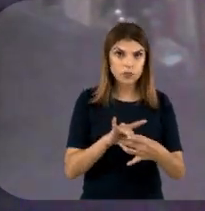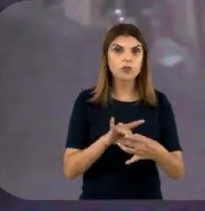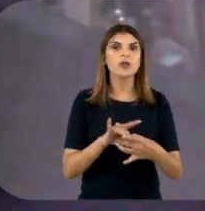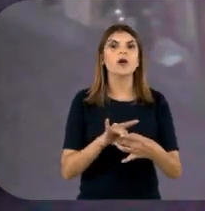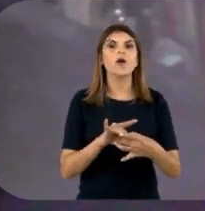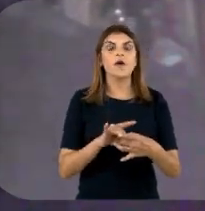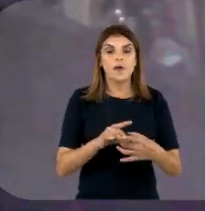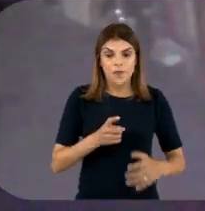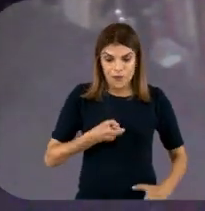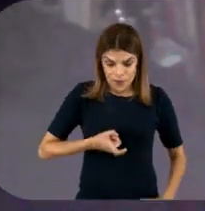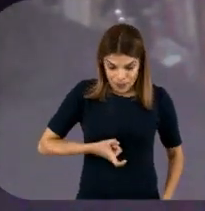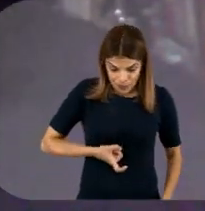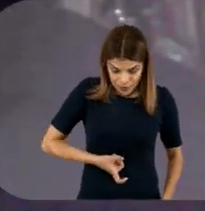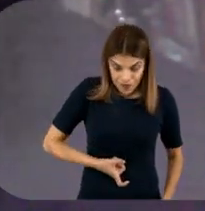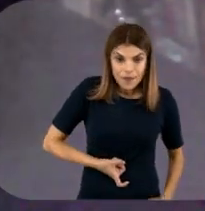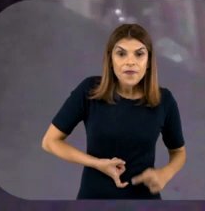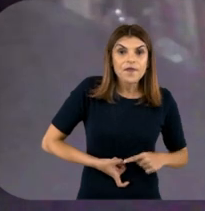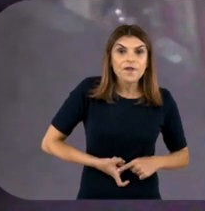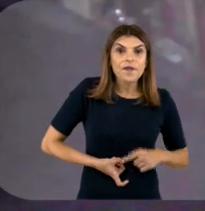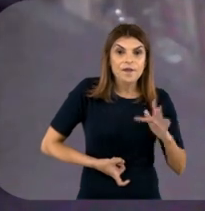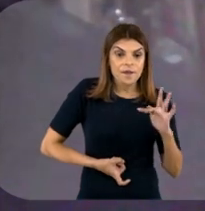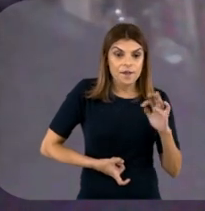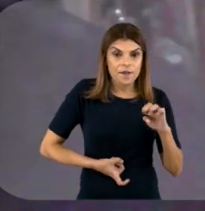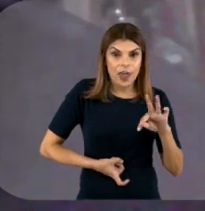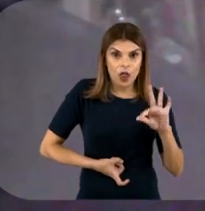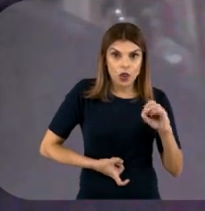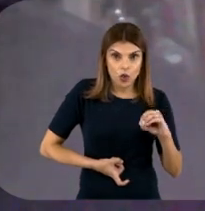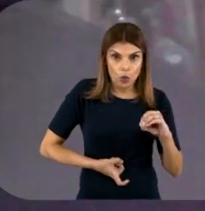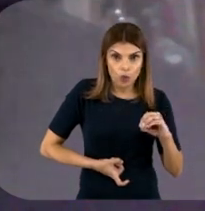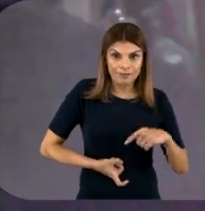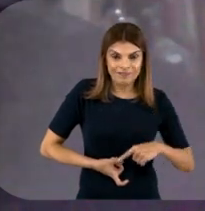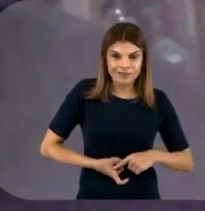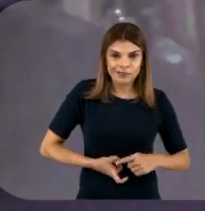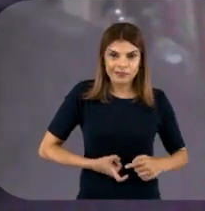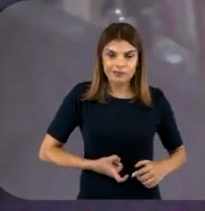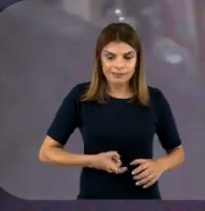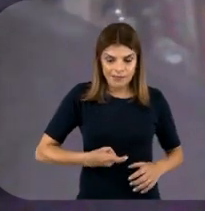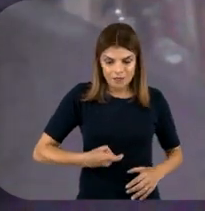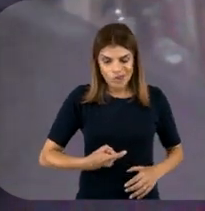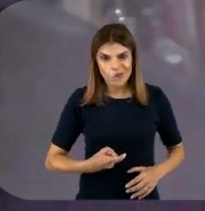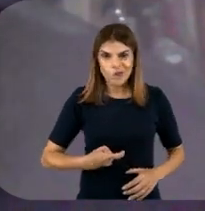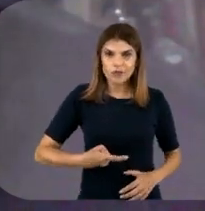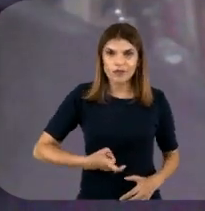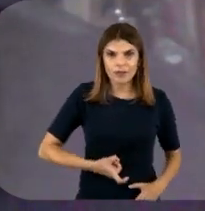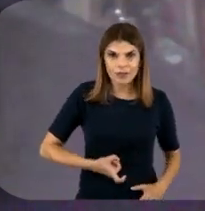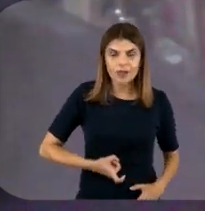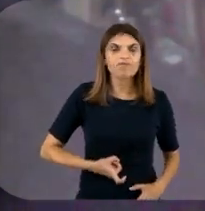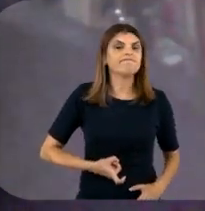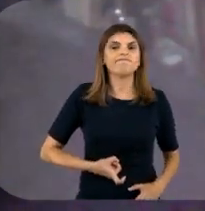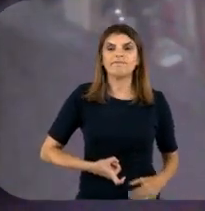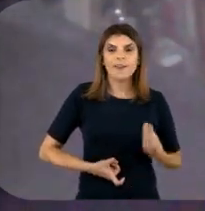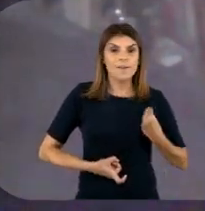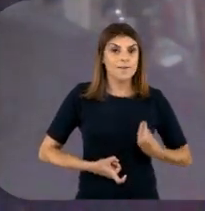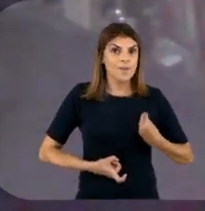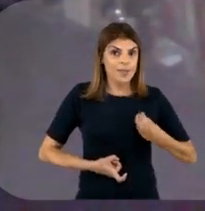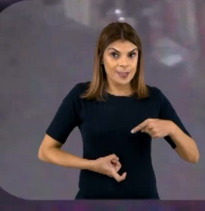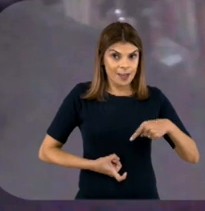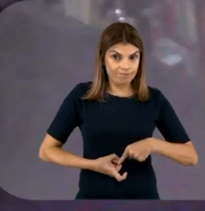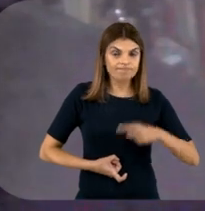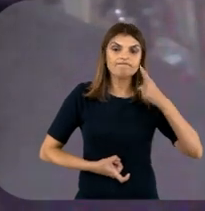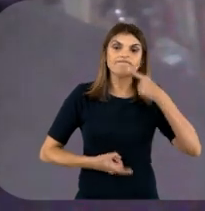Federal, quando há um feto com malformação fetal e inviabilidade de